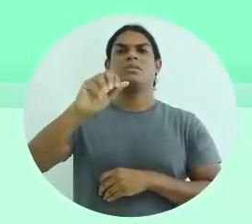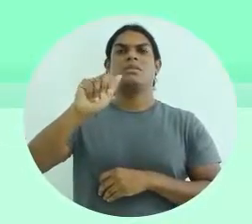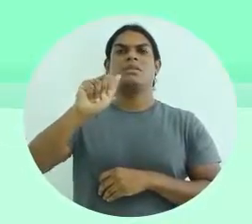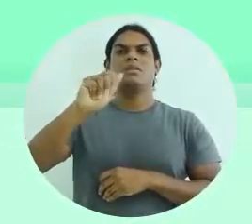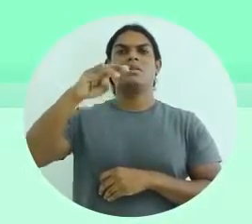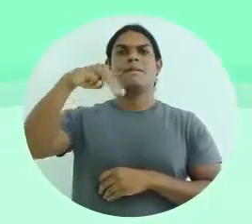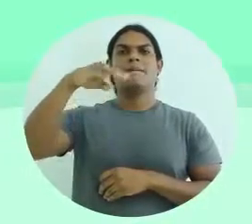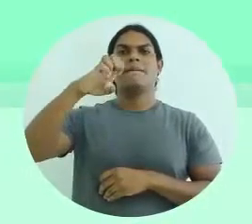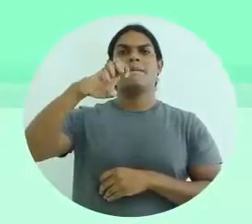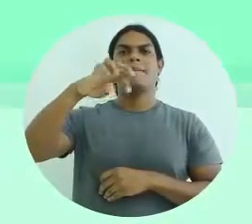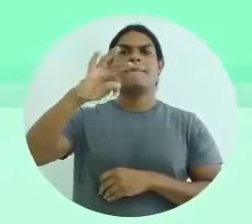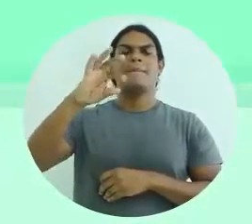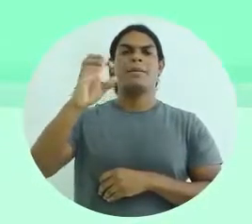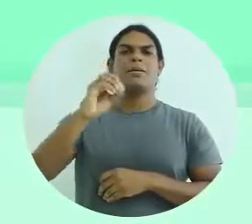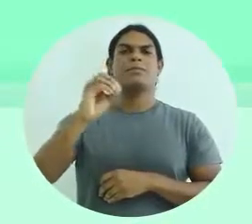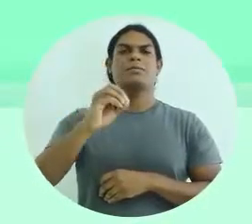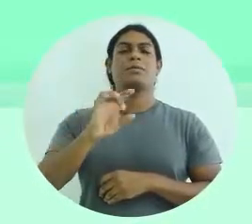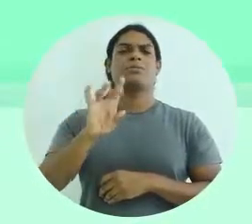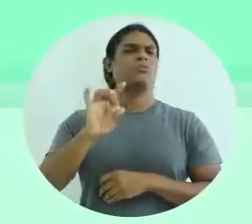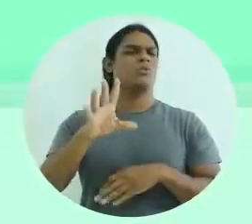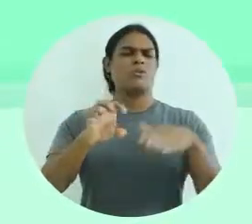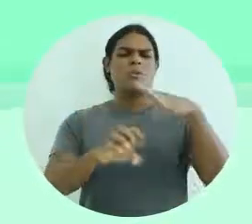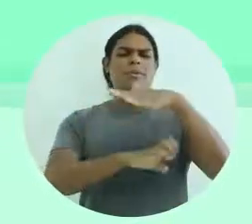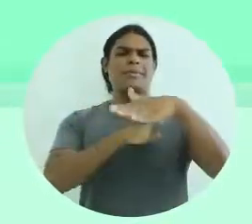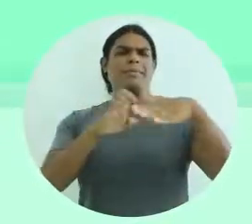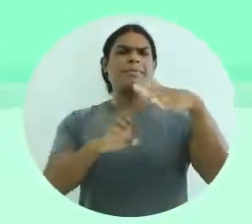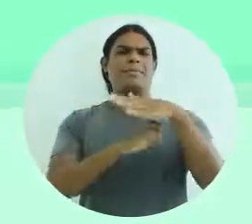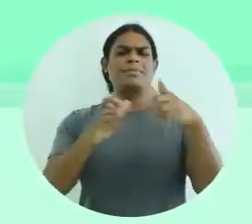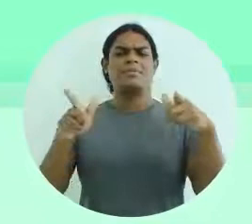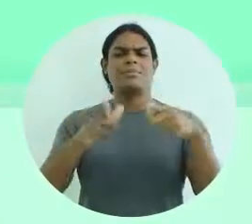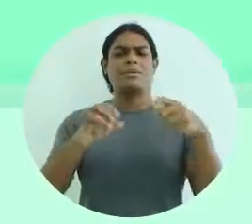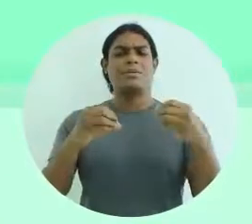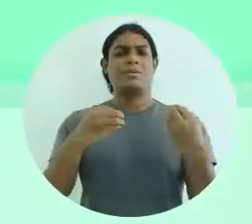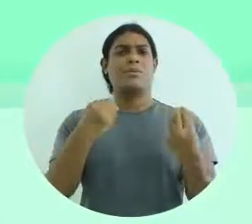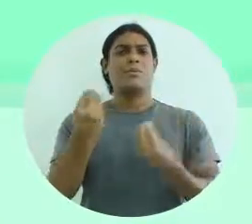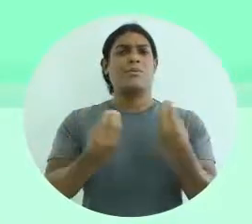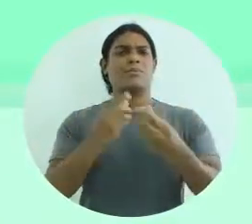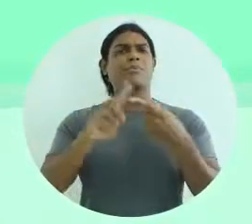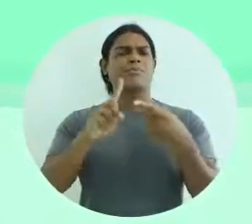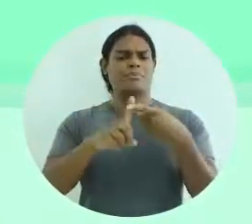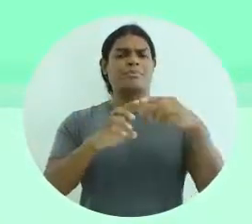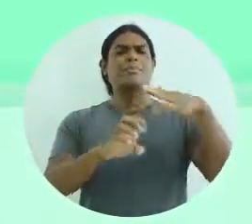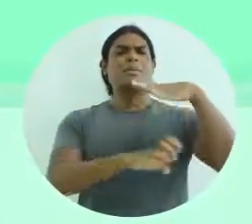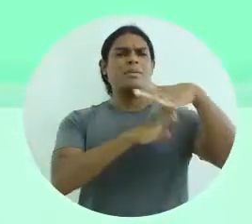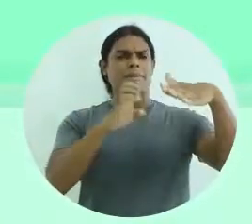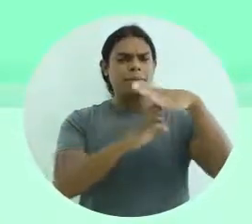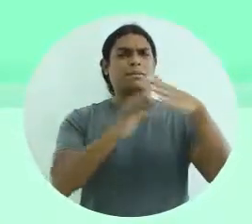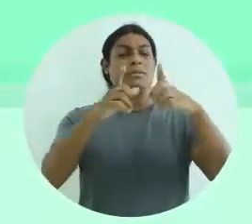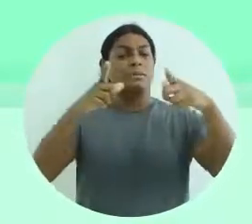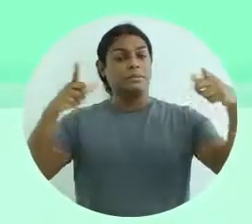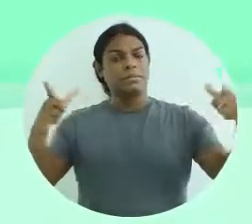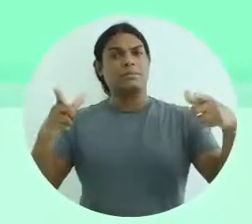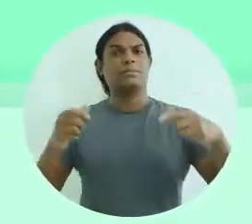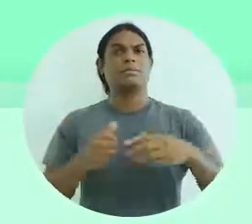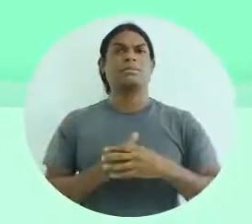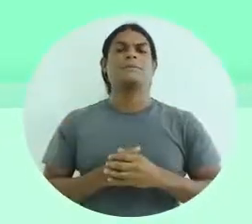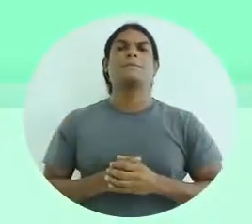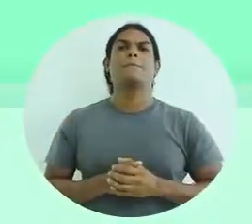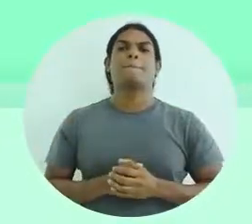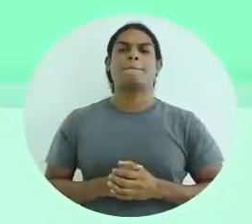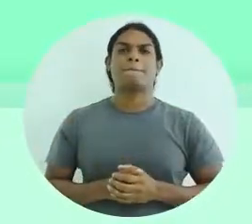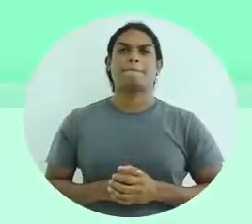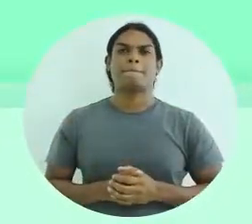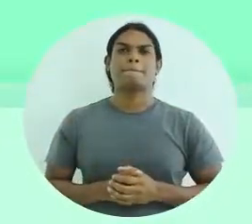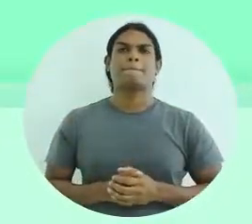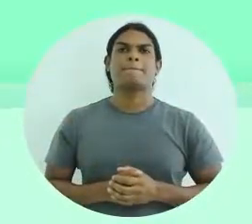não só pequenas empresas, médias empresas também conseguem. Agora, se for uma empresa que tenha faturamento superior a 600